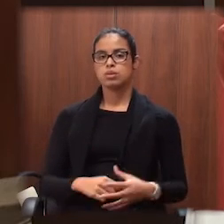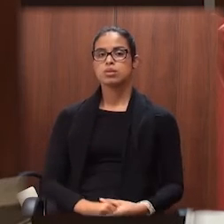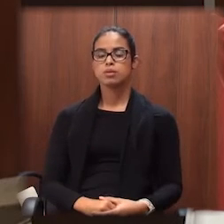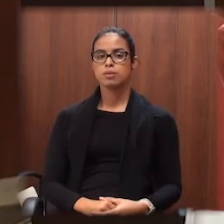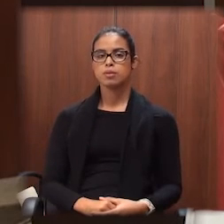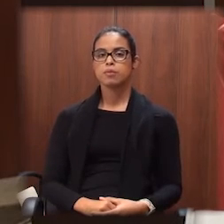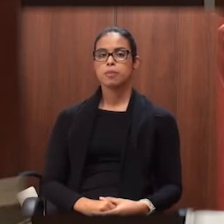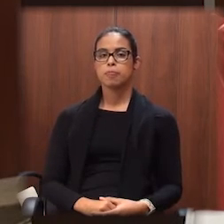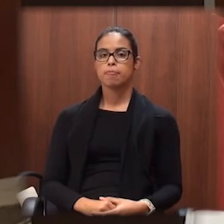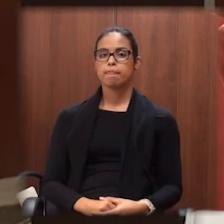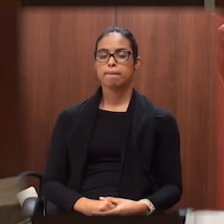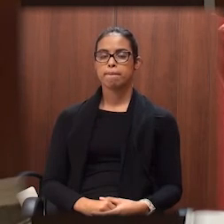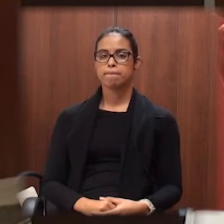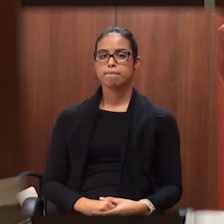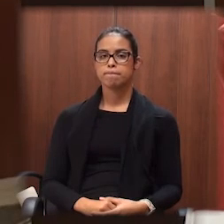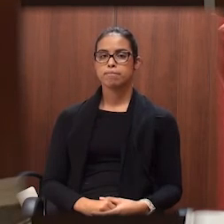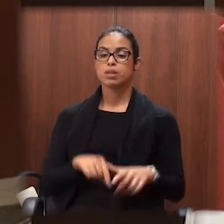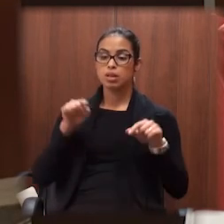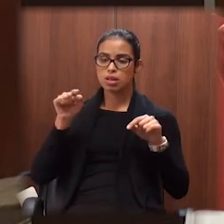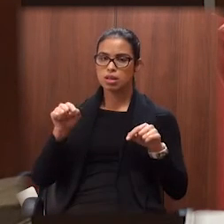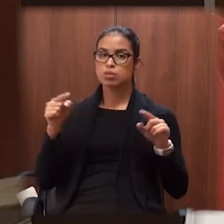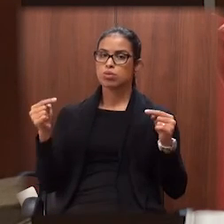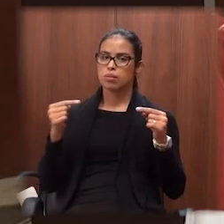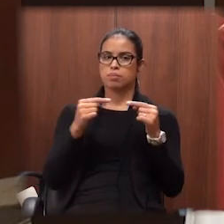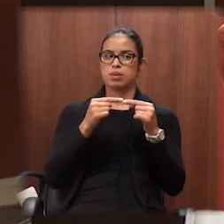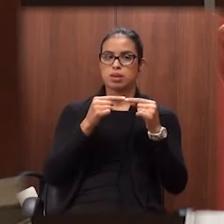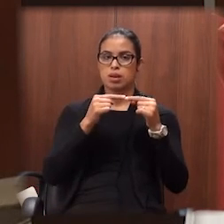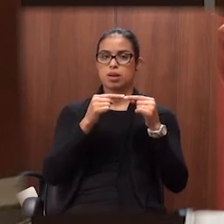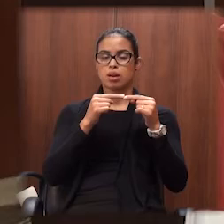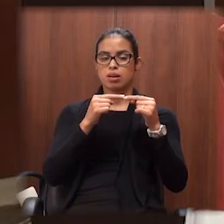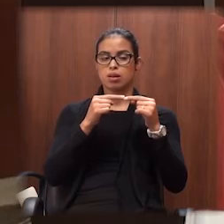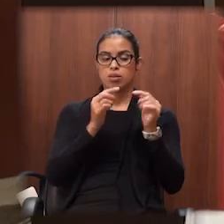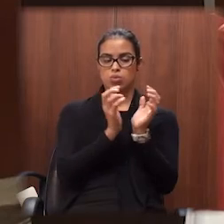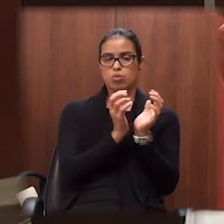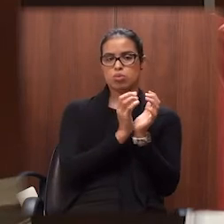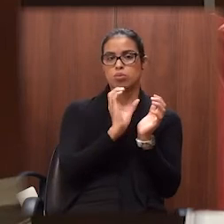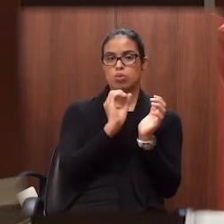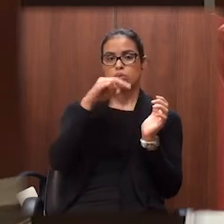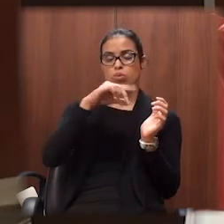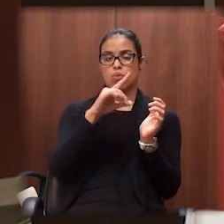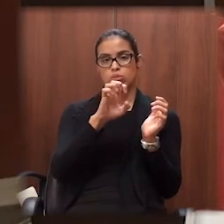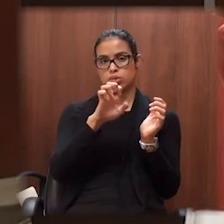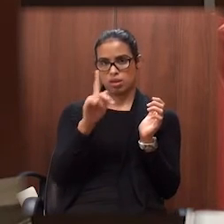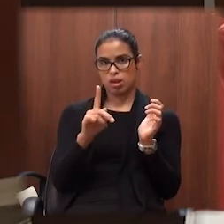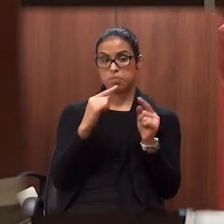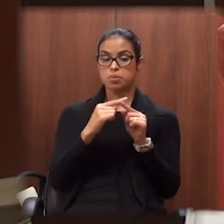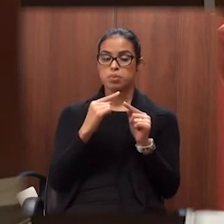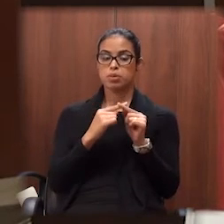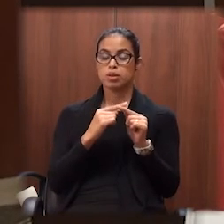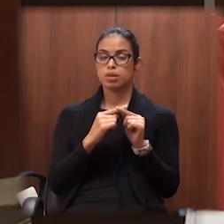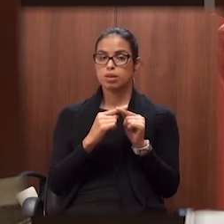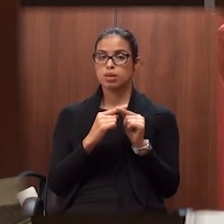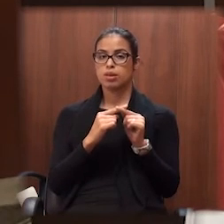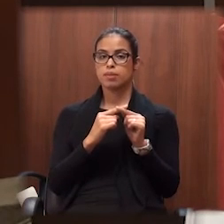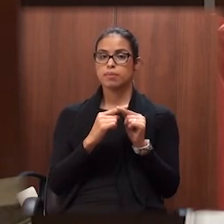ligado aos objetivos do CONDEP, quando enfatiza